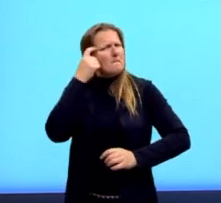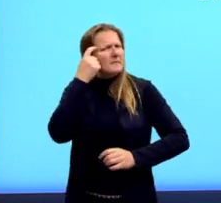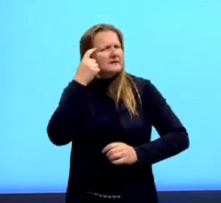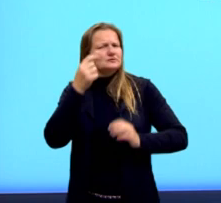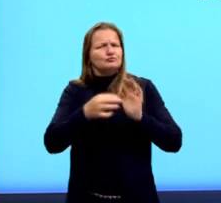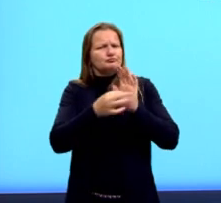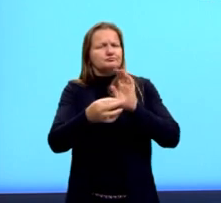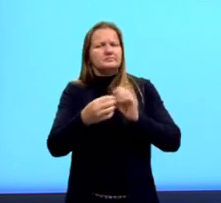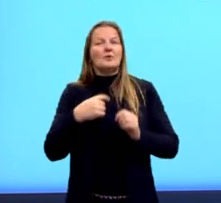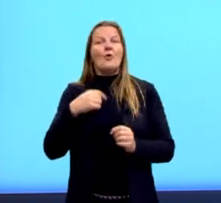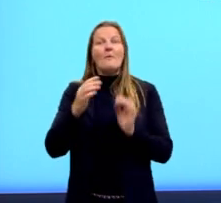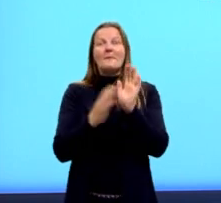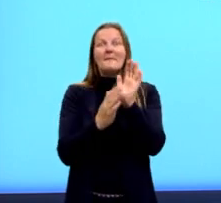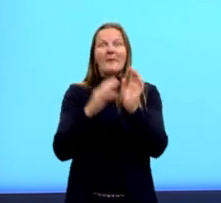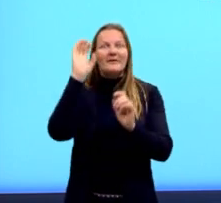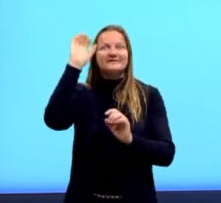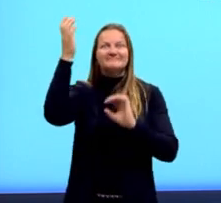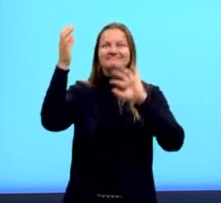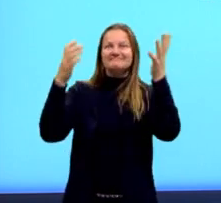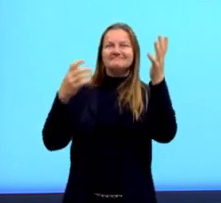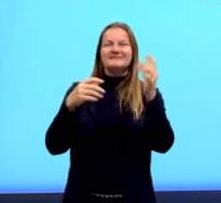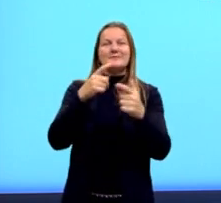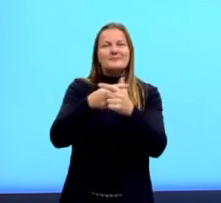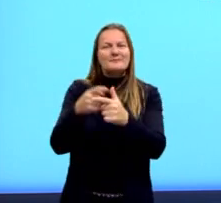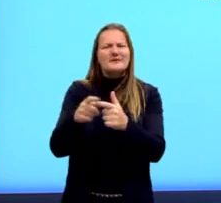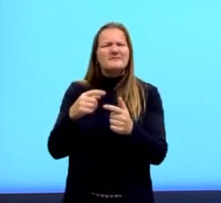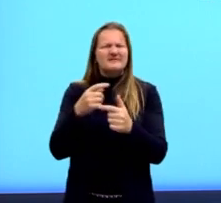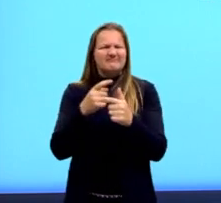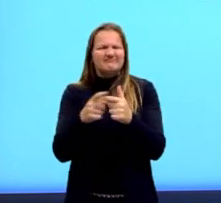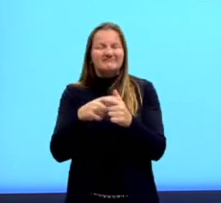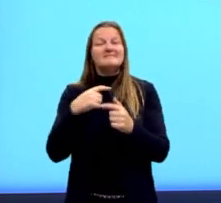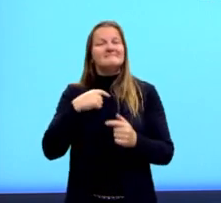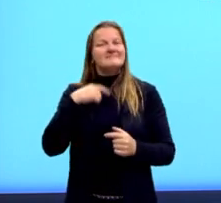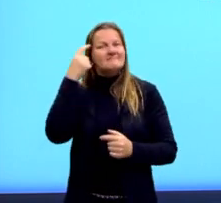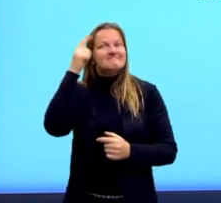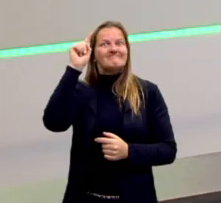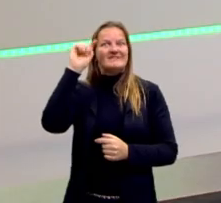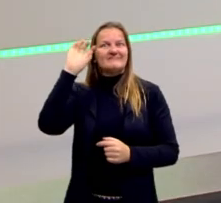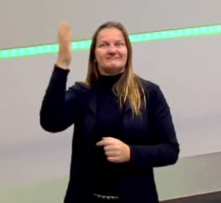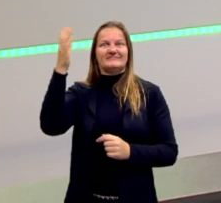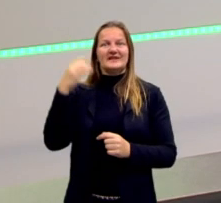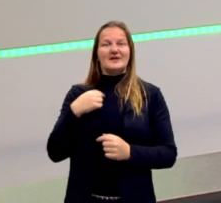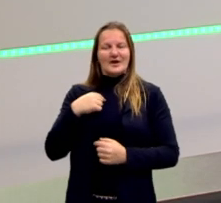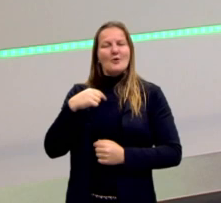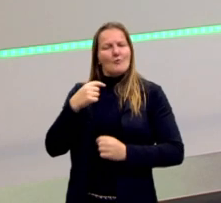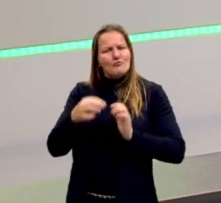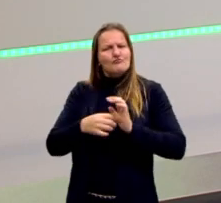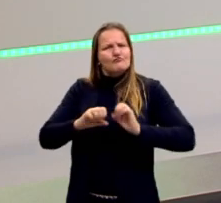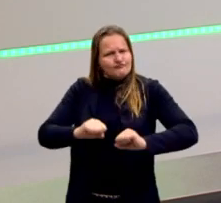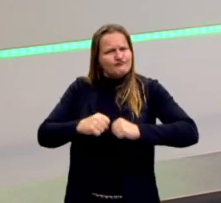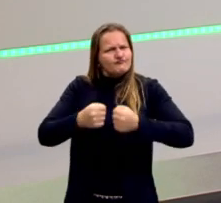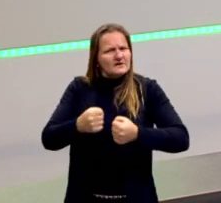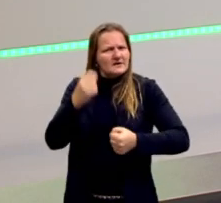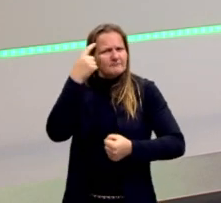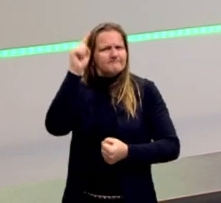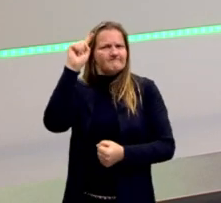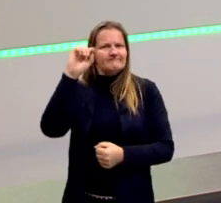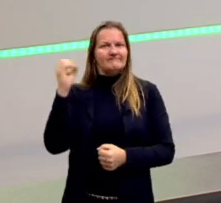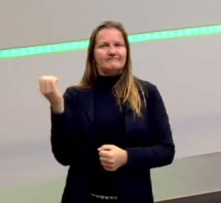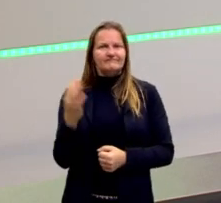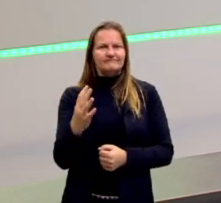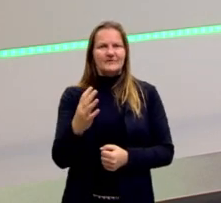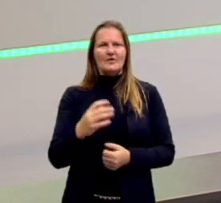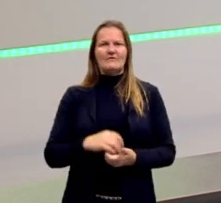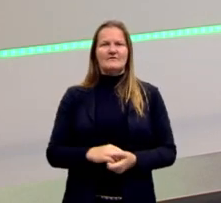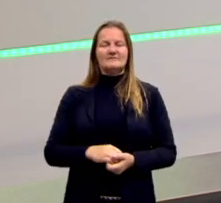proponha uma solução para um problema porque propor uma solução é dar uma ideia nosso defender essa nossa ideia é